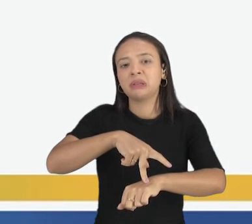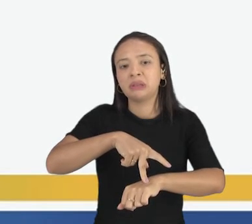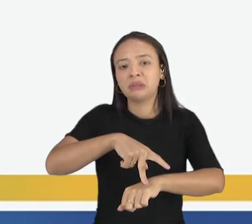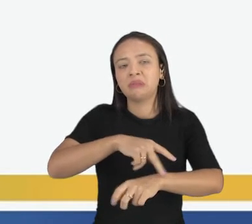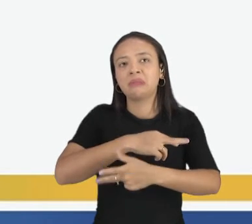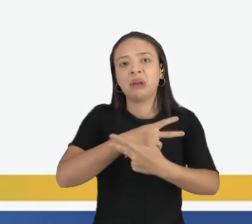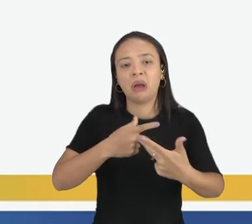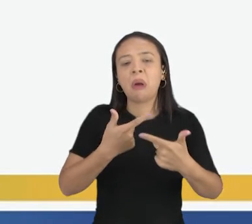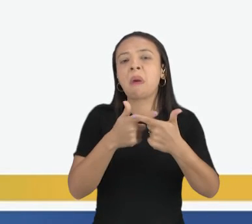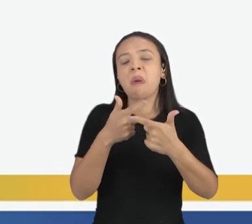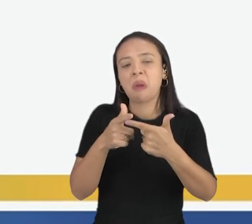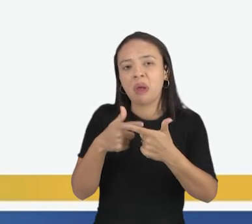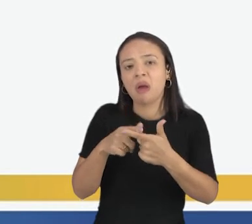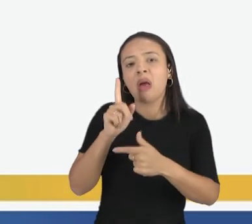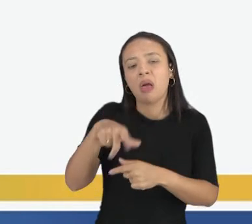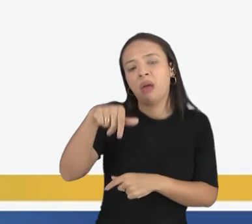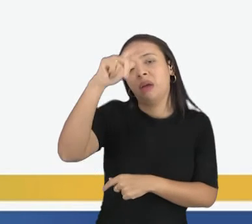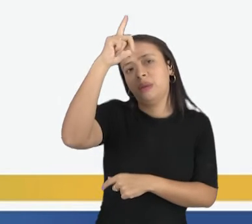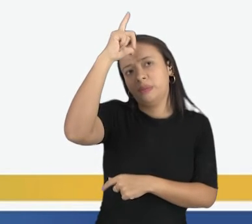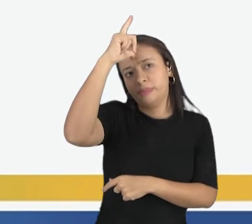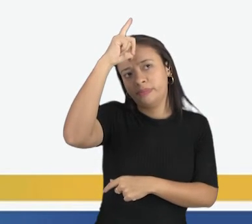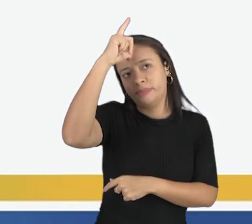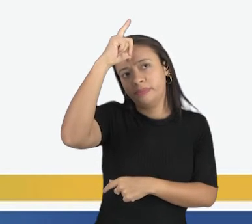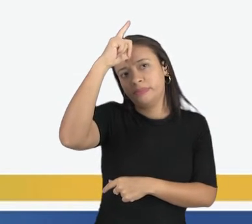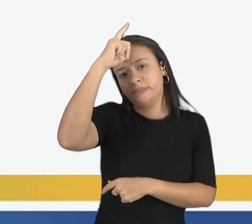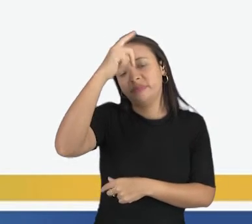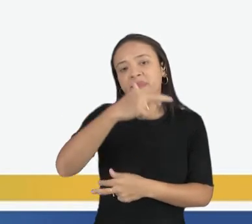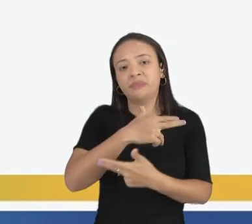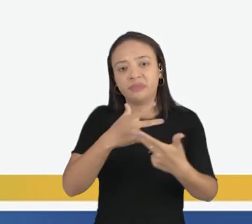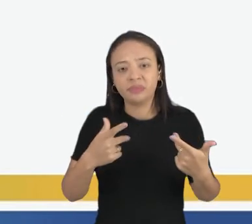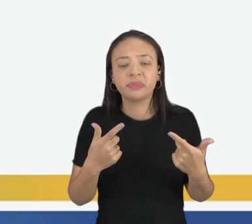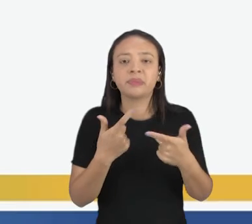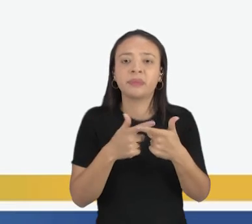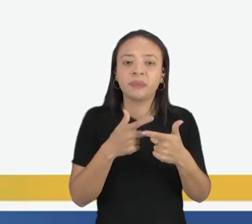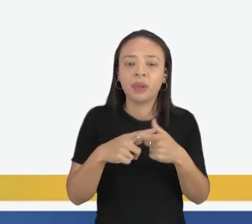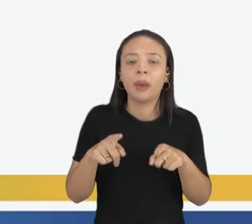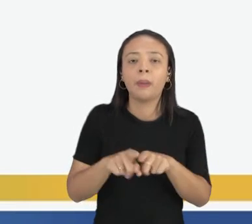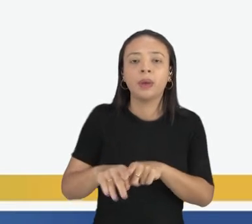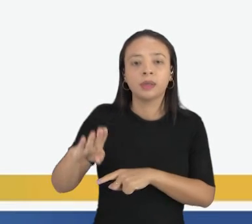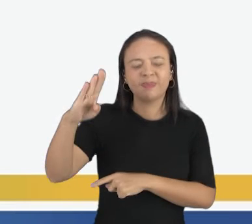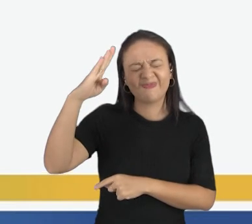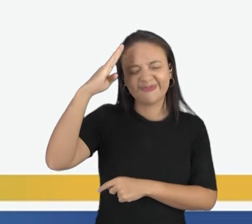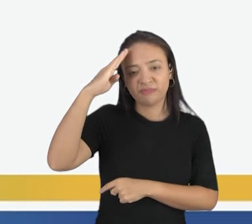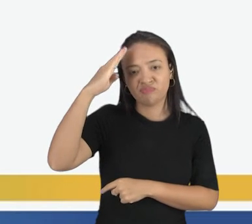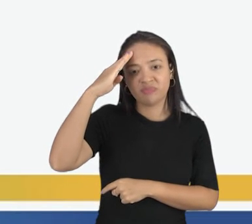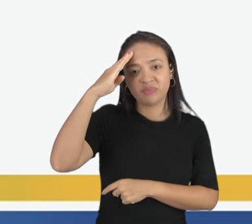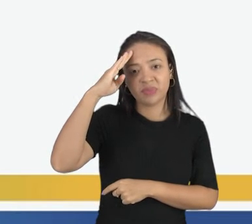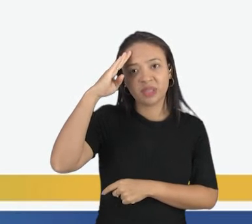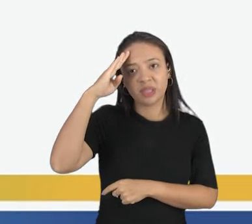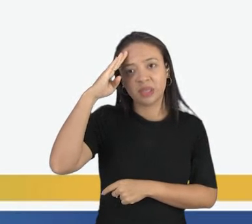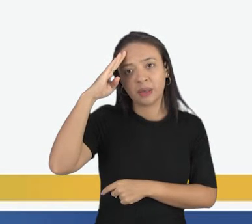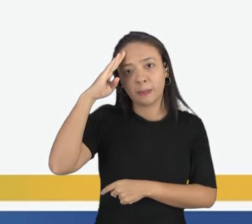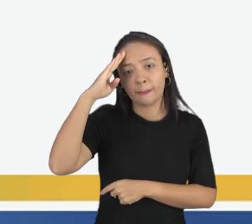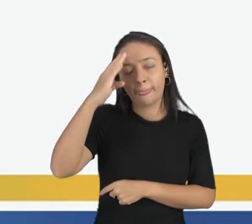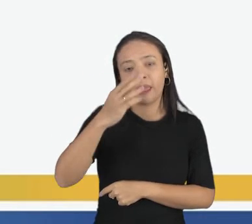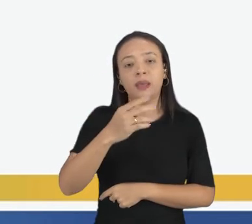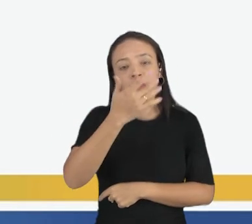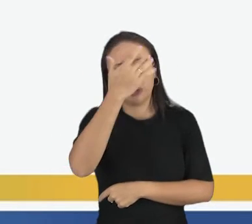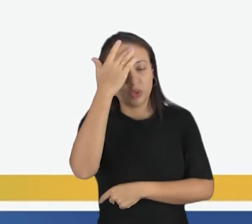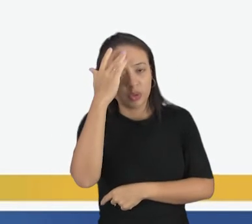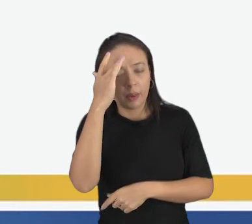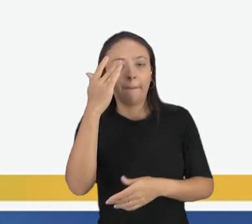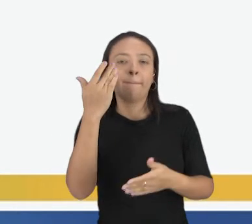questões, né? Teve duras penas foi a Alemanha, com várias restrições, exército, o número de pessoas que o exército poderia ter,